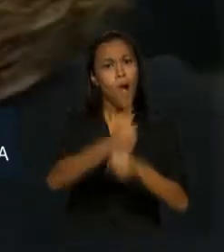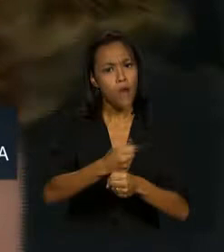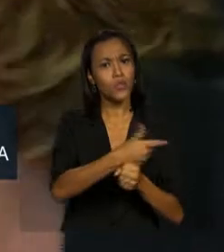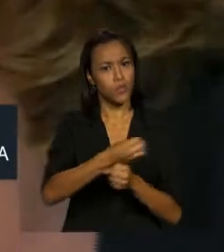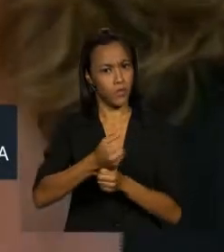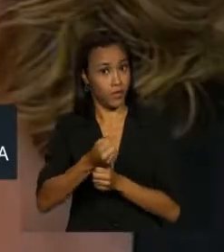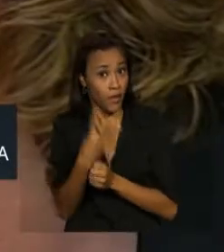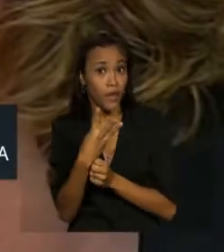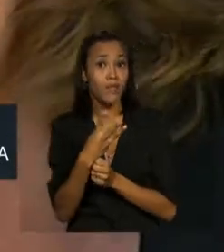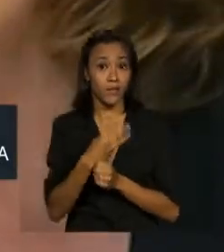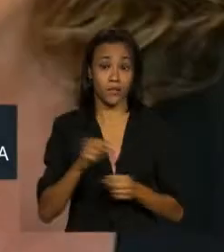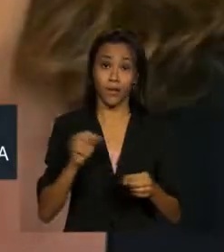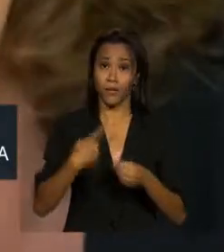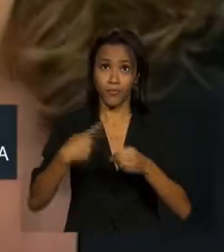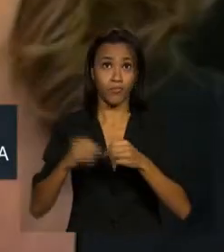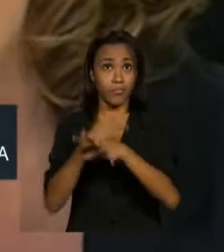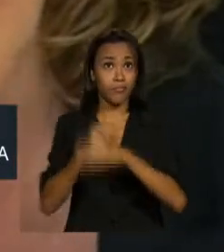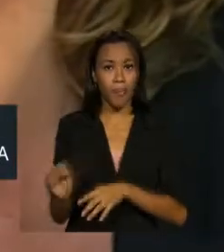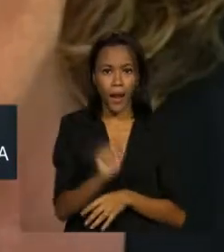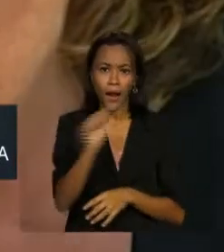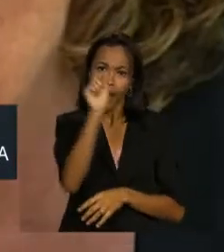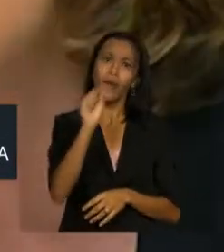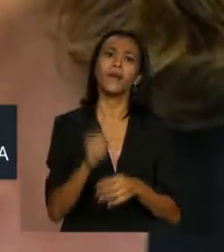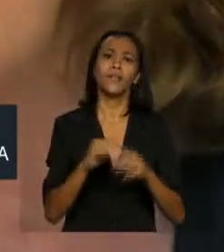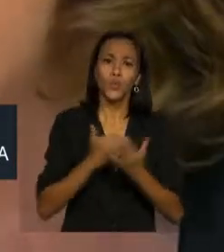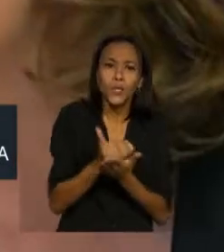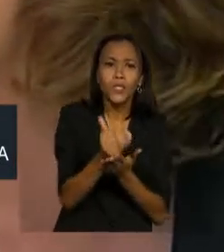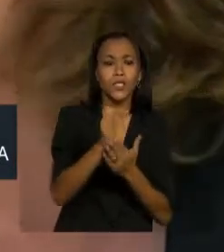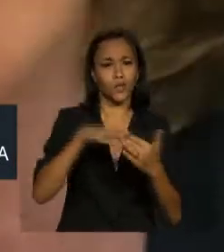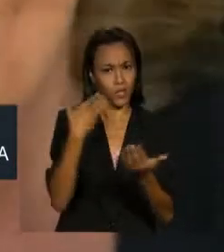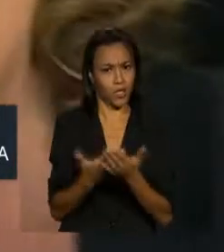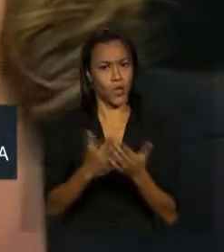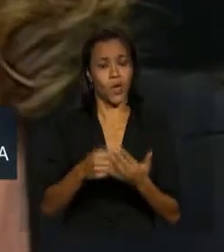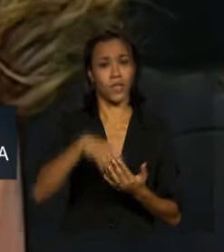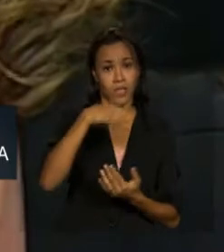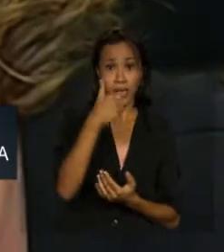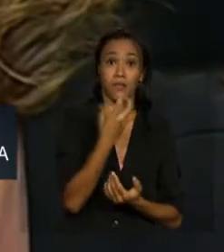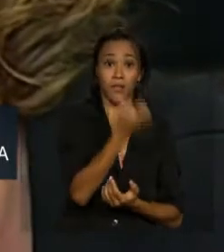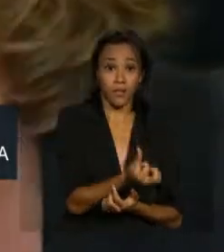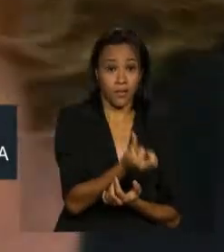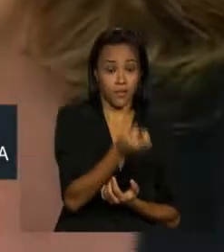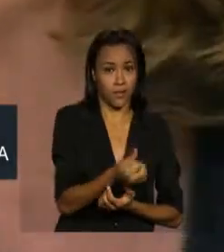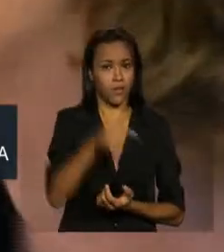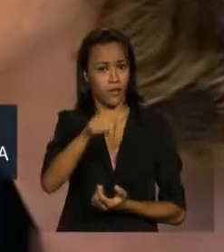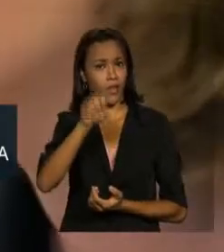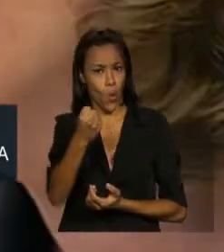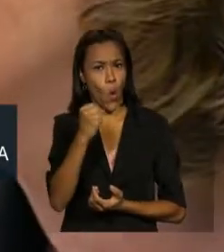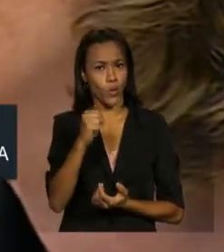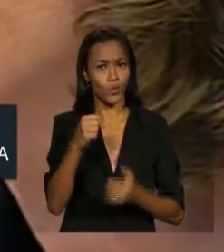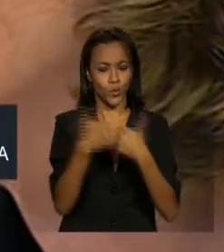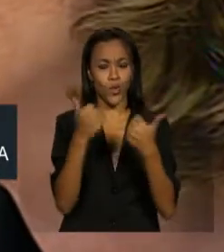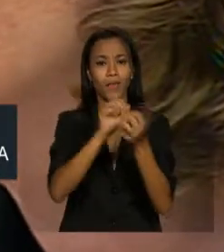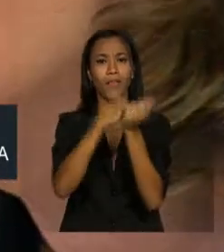nos municípios brasileiros, no início do período letivo, 678 ônibus adaptados. Isso tem um significado